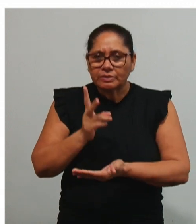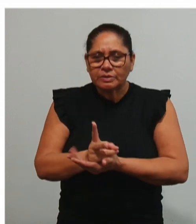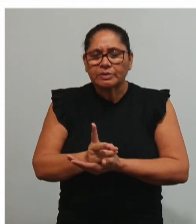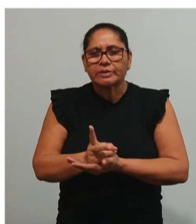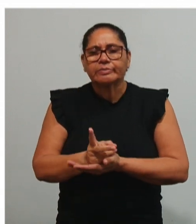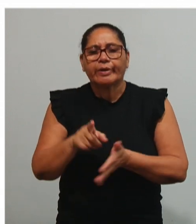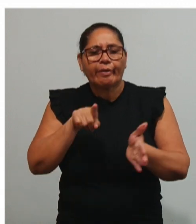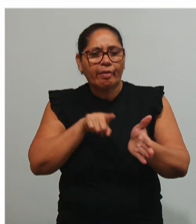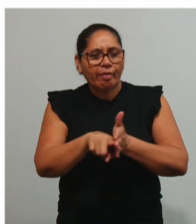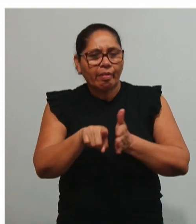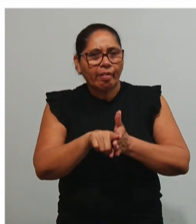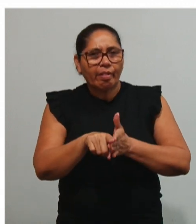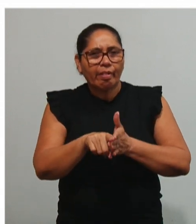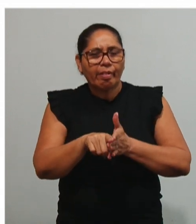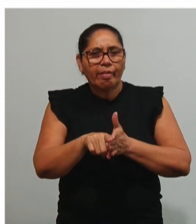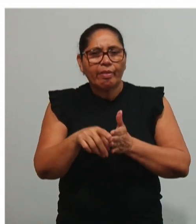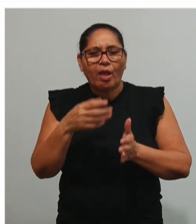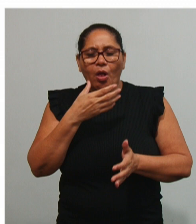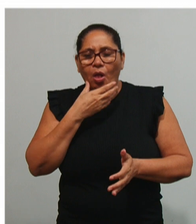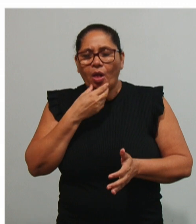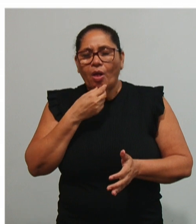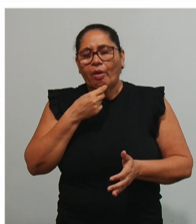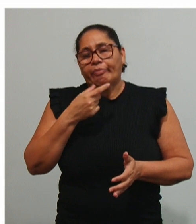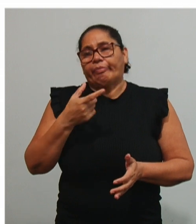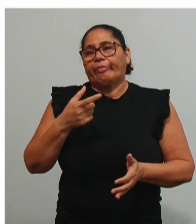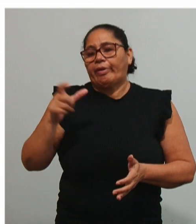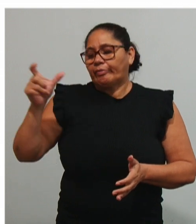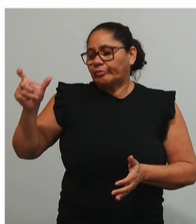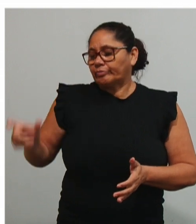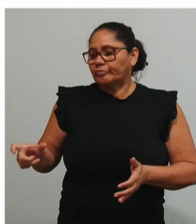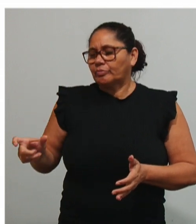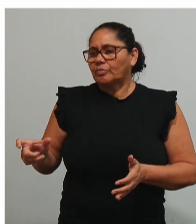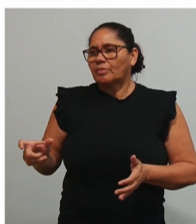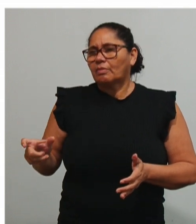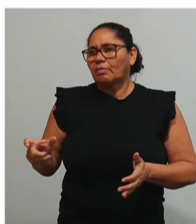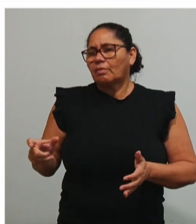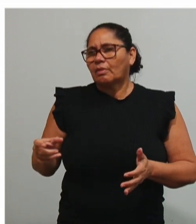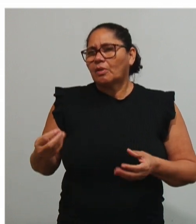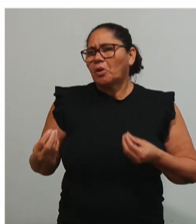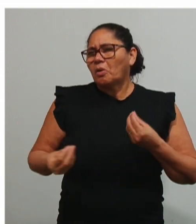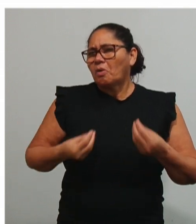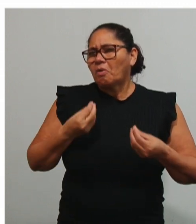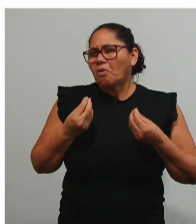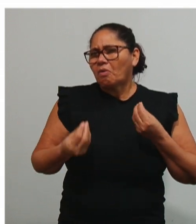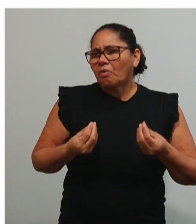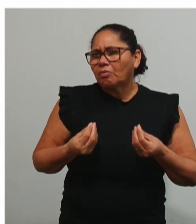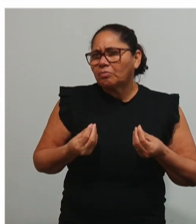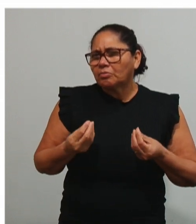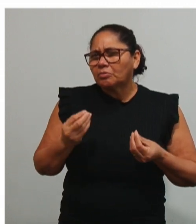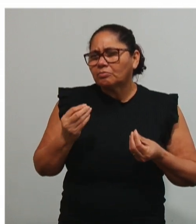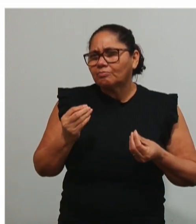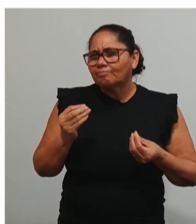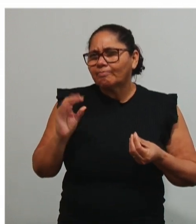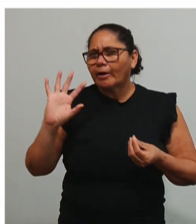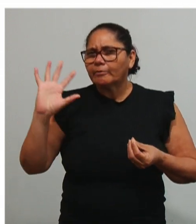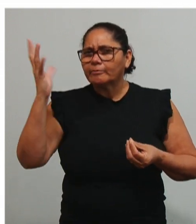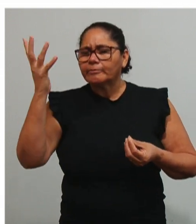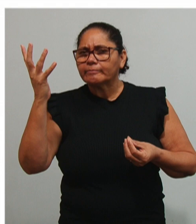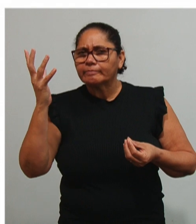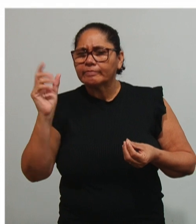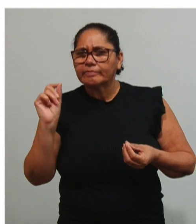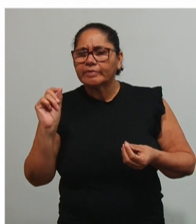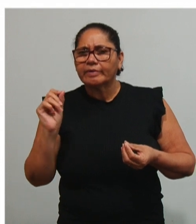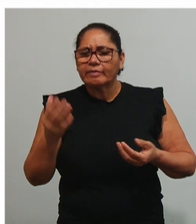questiona, o autor questiona, na verdade, né? Até que ponto vai essa integração na relação que nós